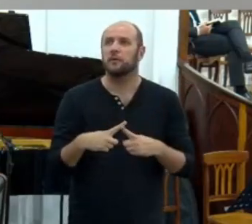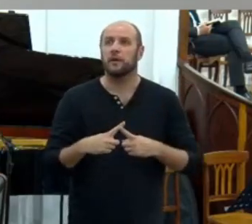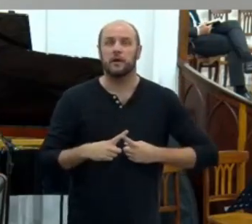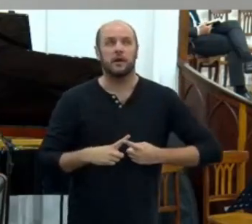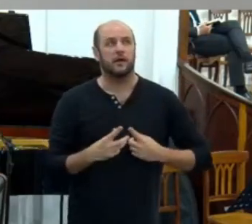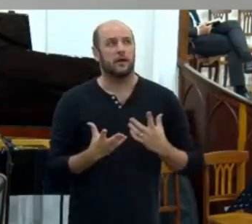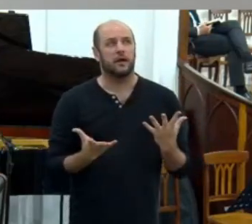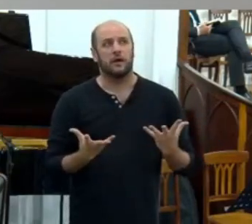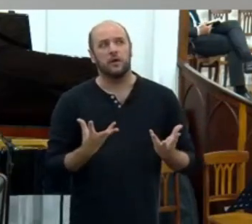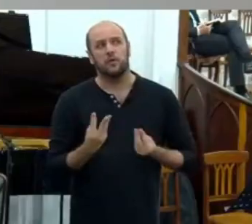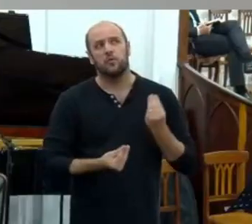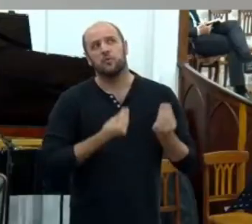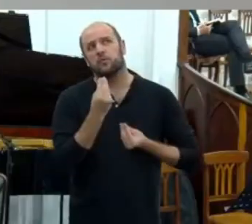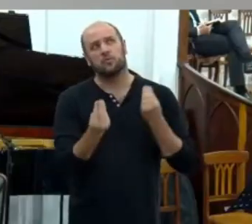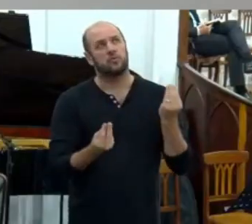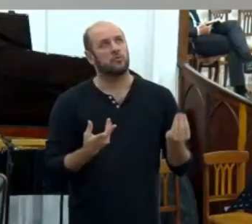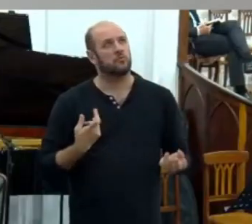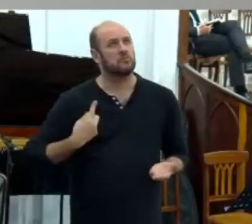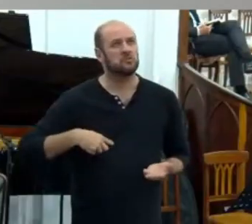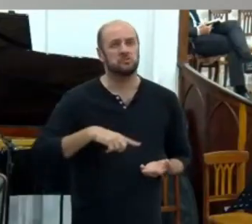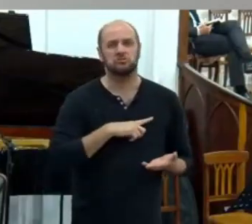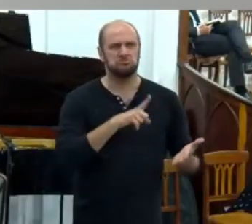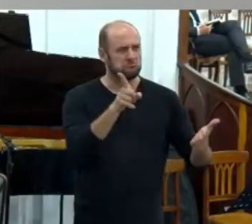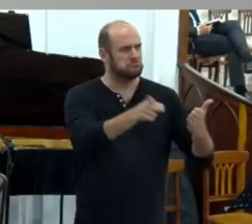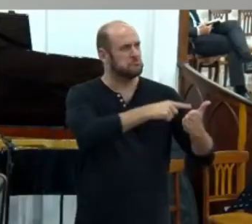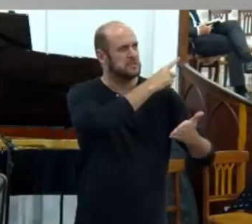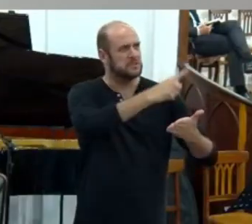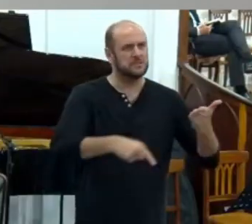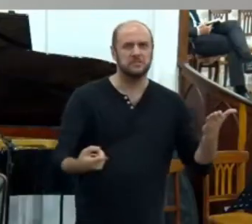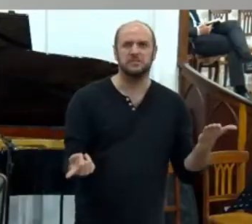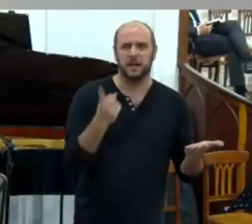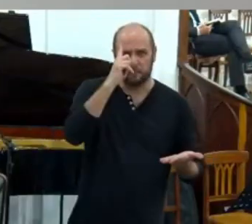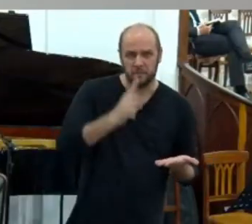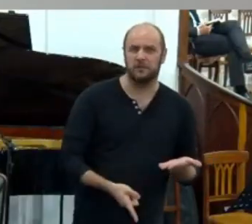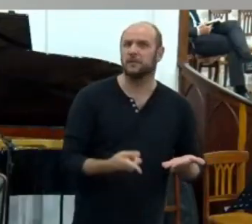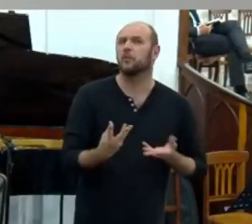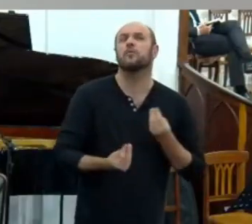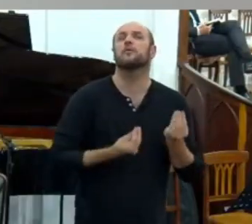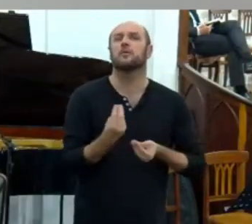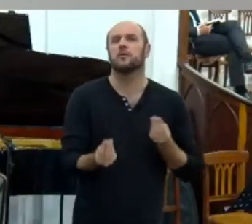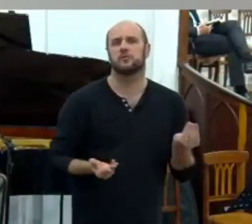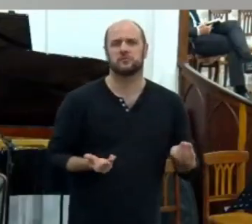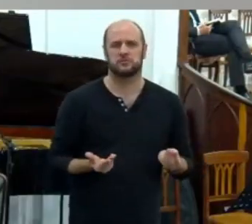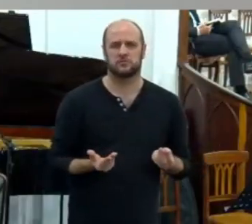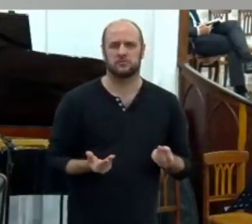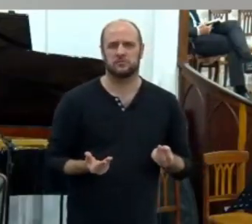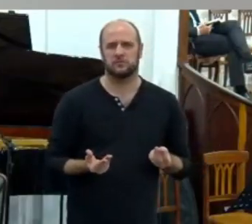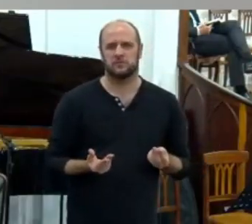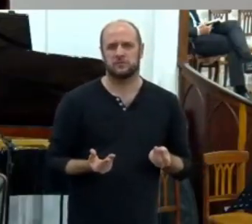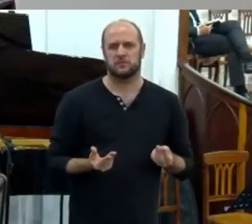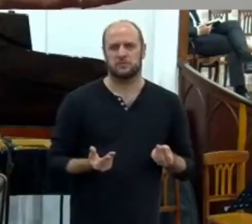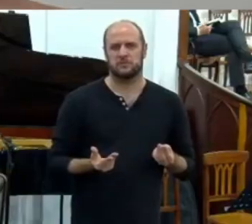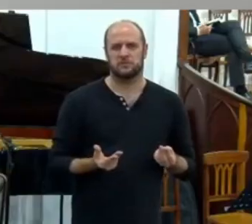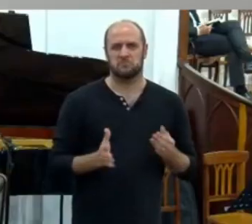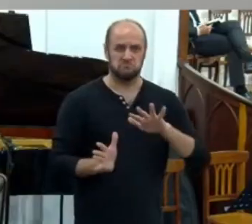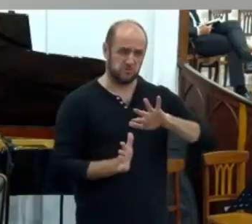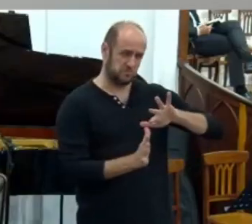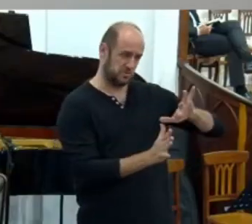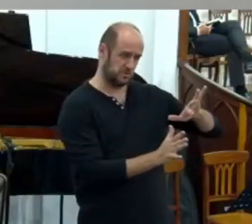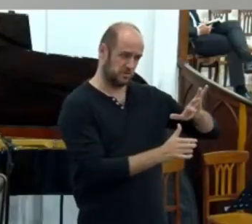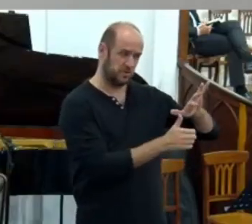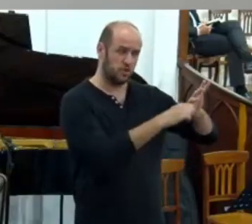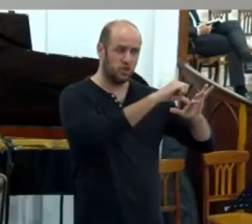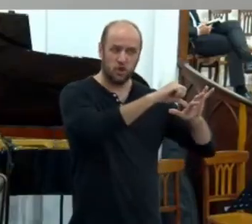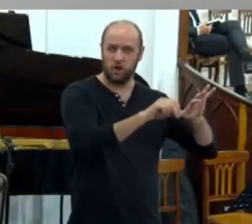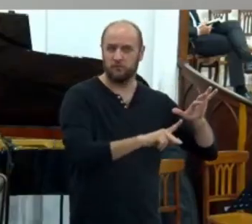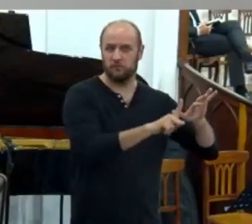levados a eliminar destes mandamentos e deixar de lado os outros que